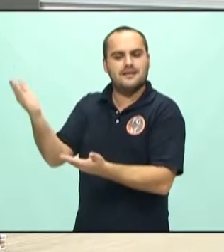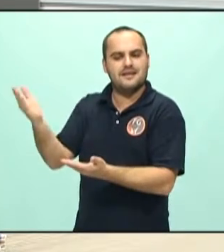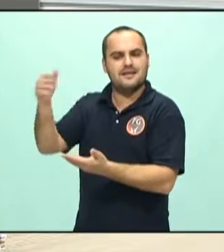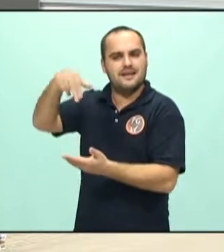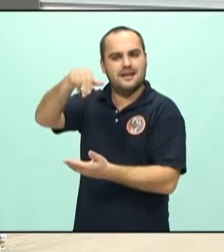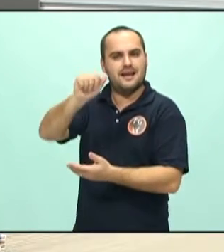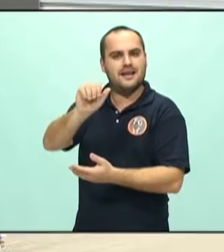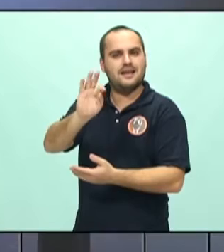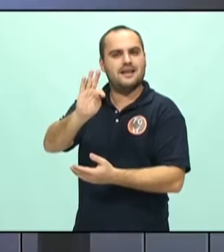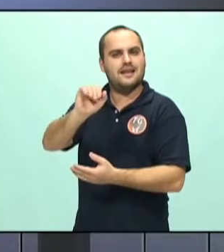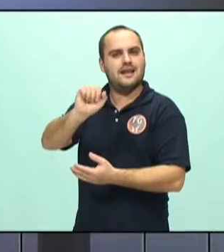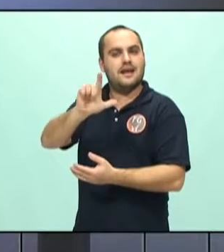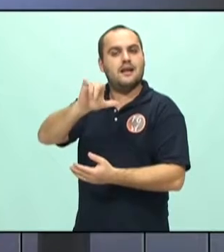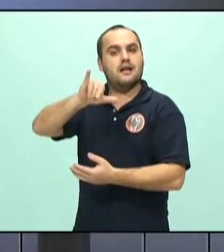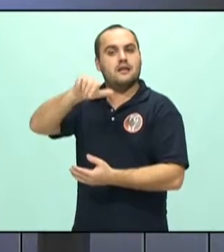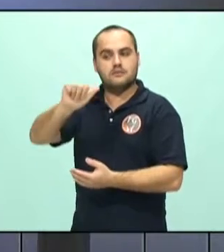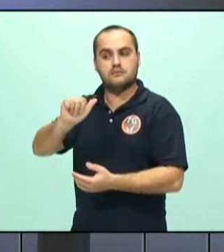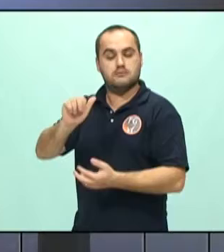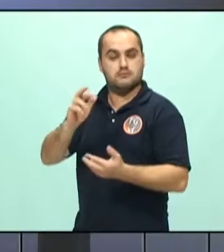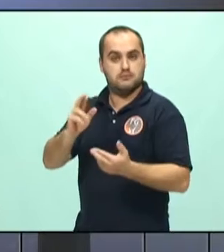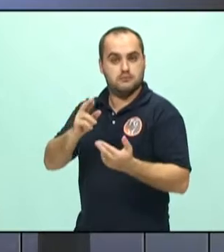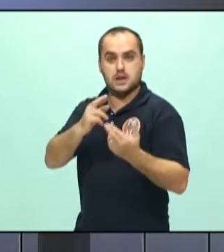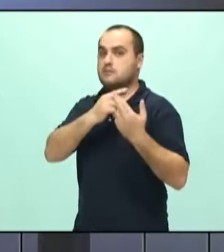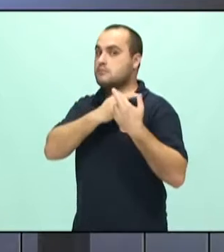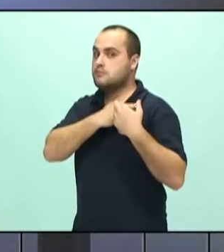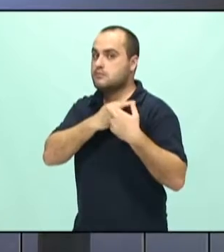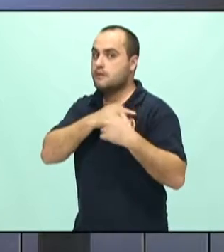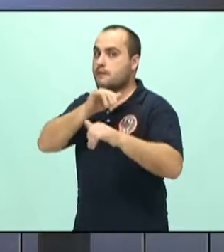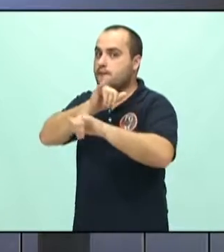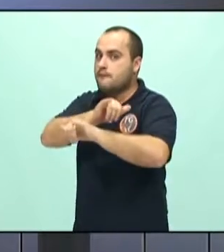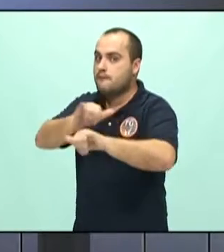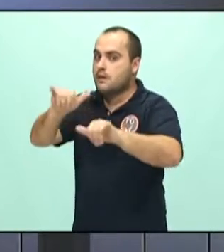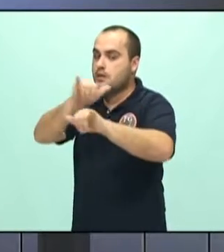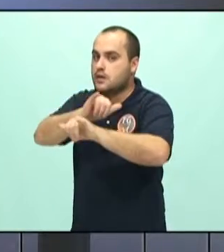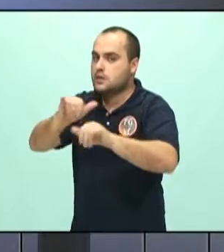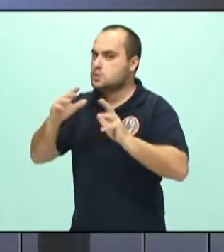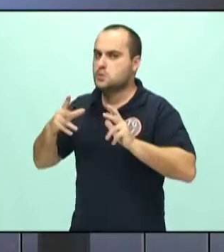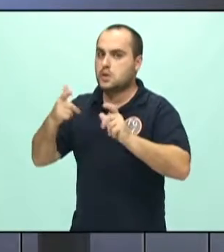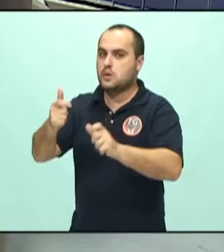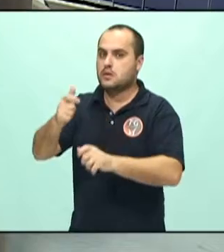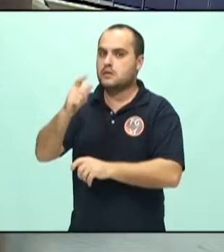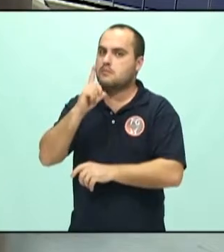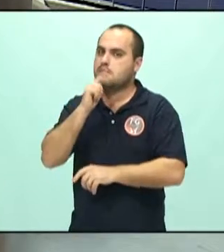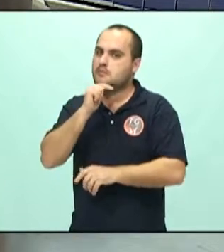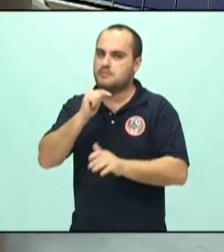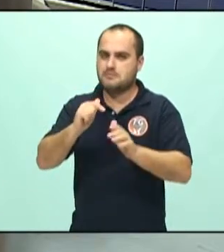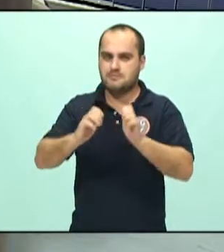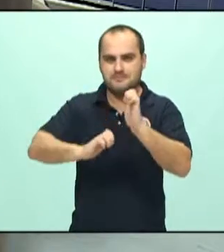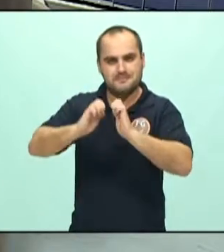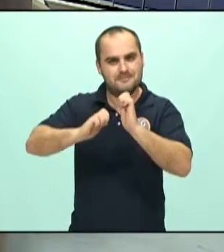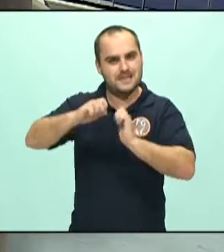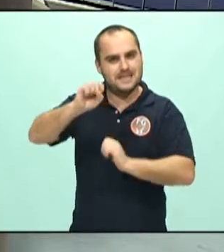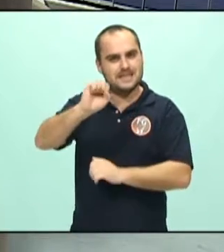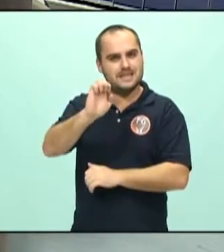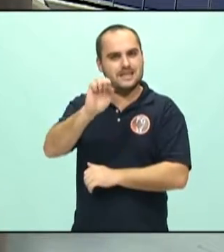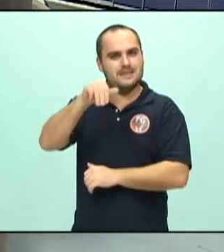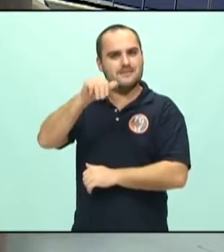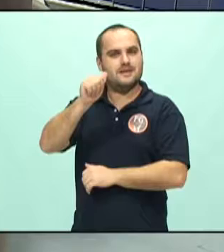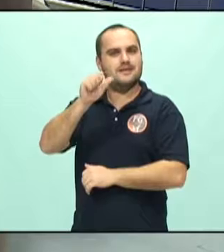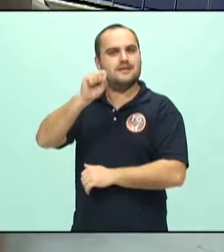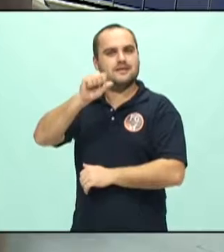talha nesse último bloco não falar de um assunto que é até traz um pouco de